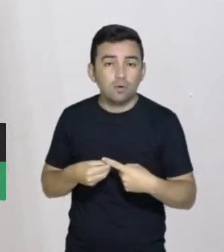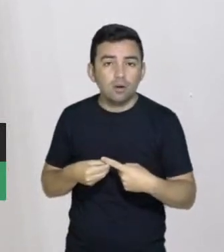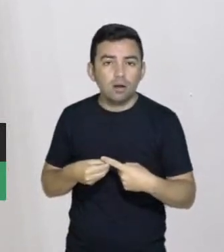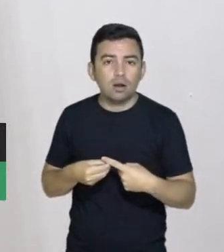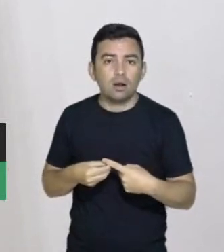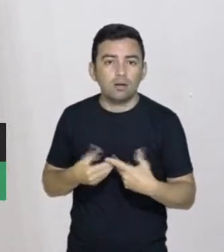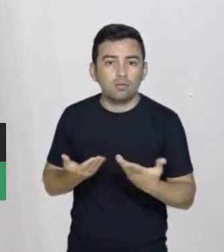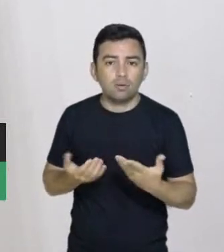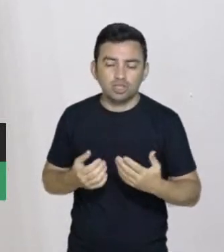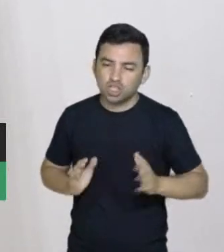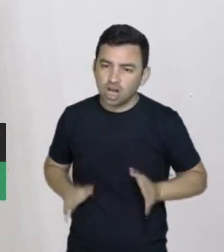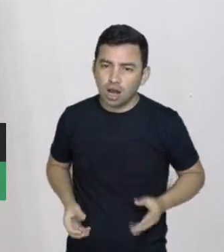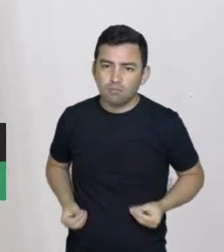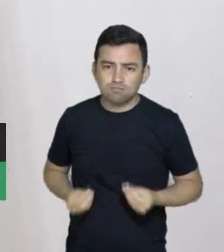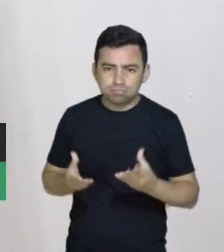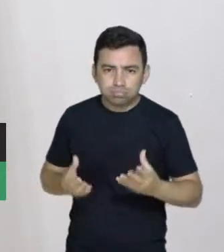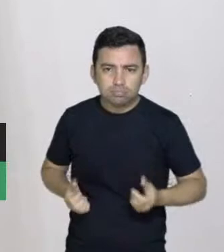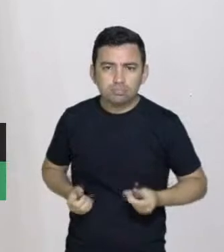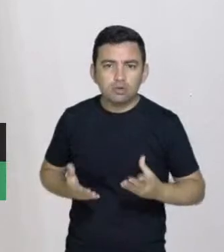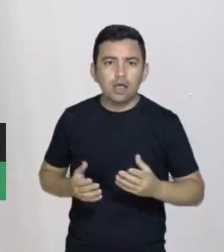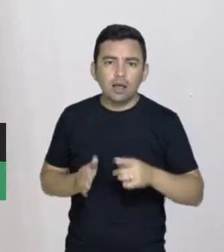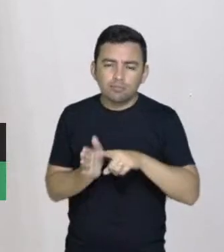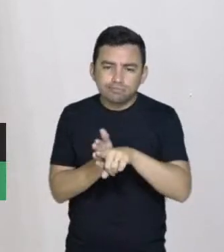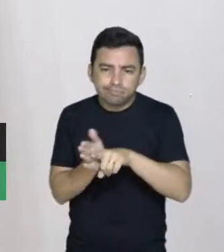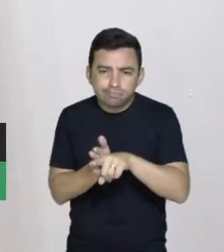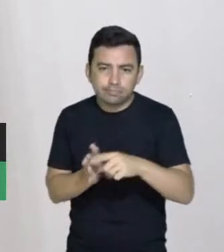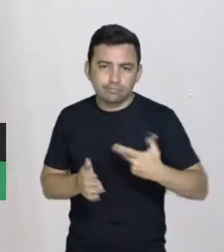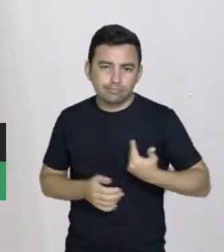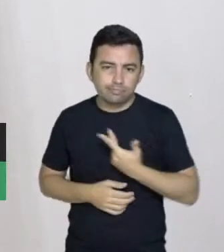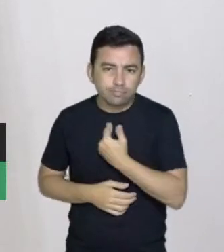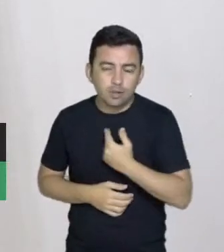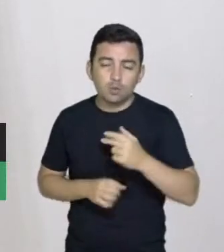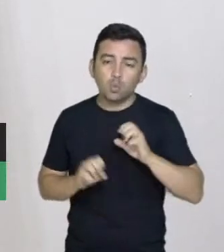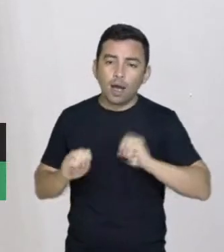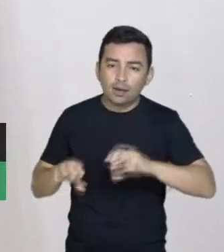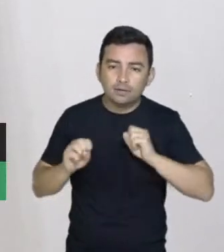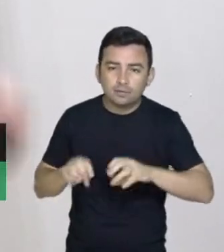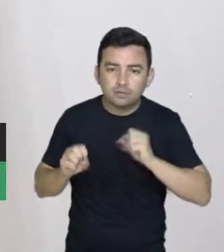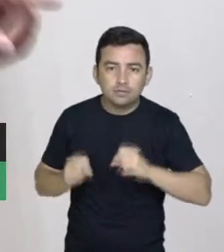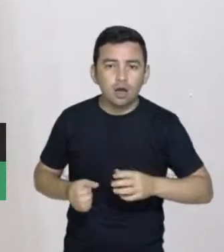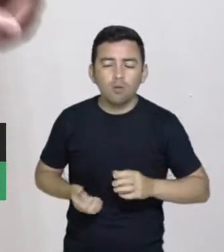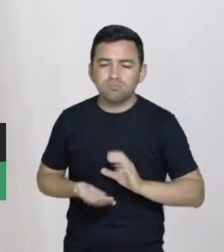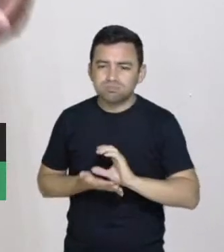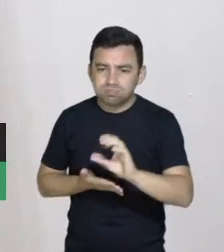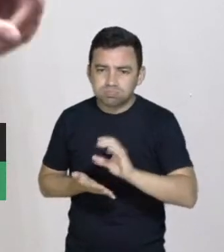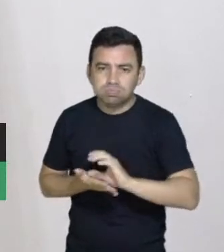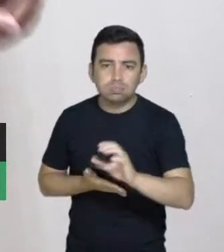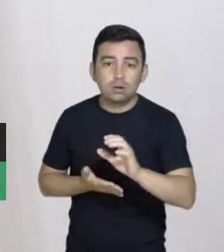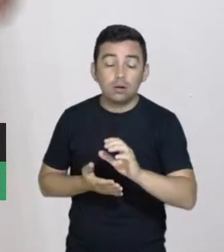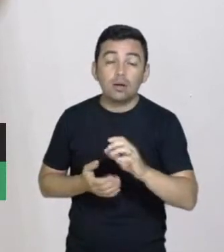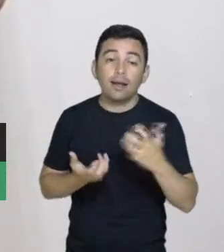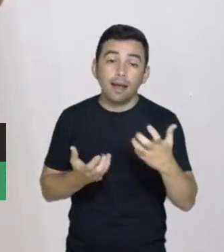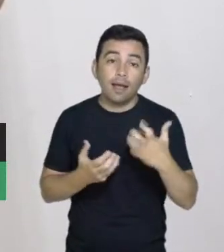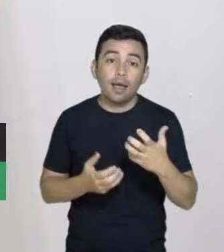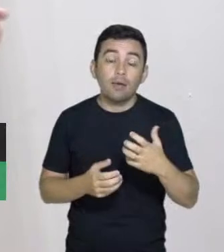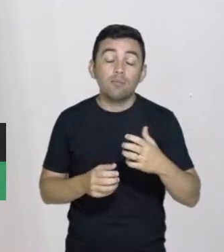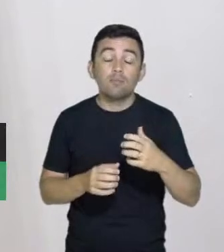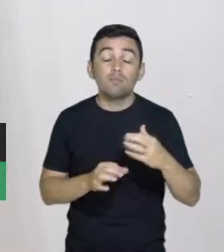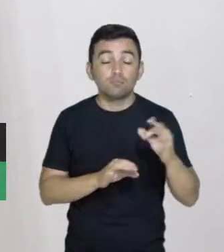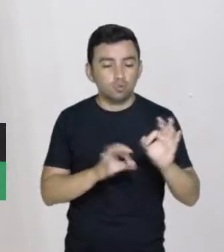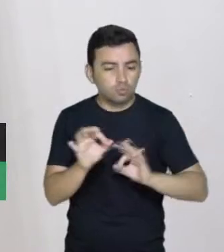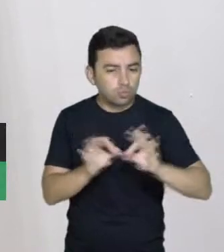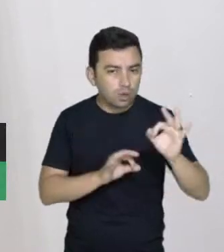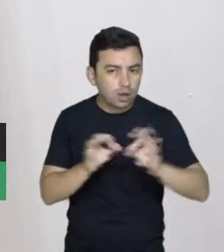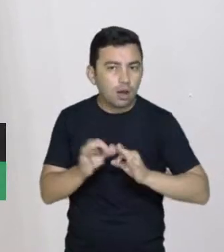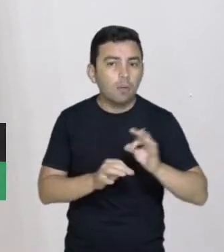Desembolsaram o dinheiro que podia ir para consulta, para cirurgia, para educação, para outras ações, para investir nos projetos de engenharia. Não